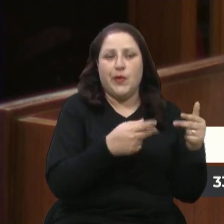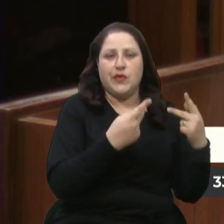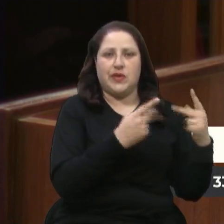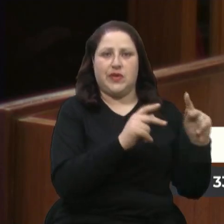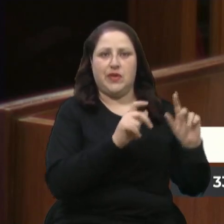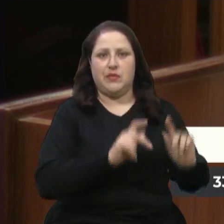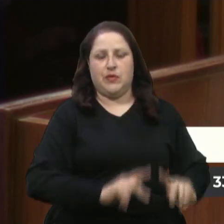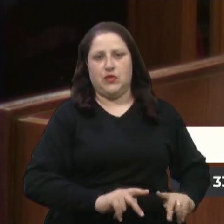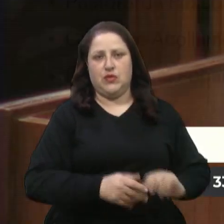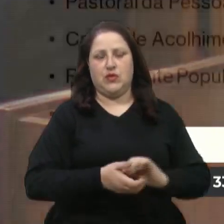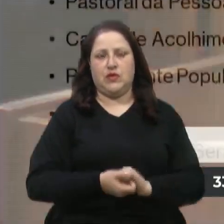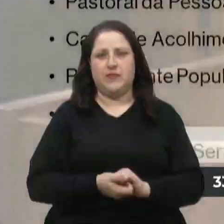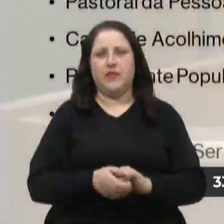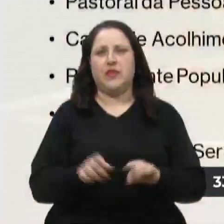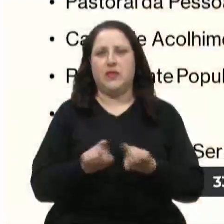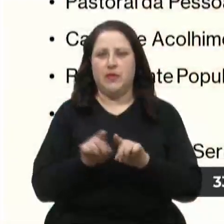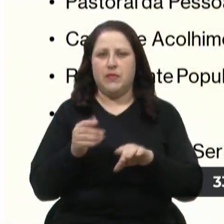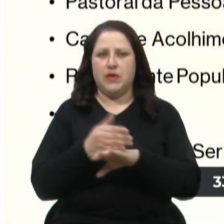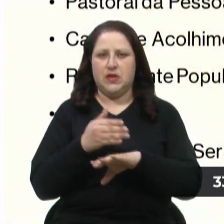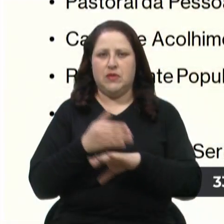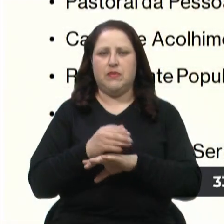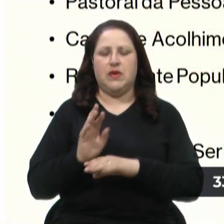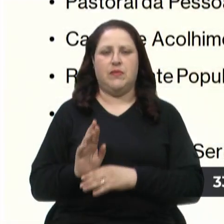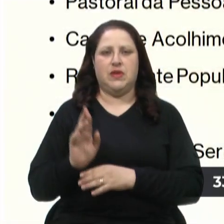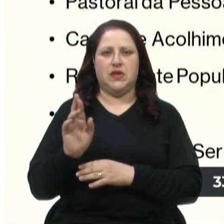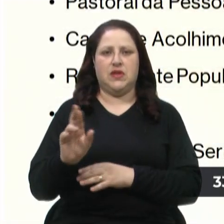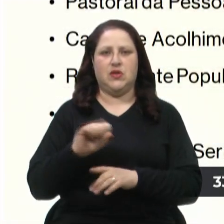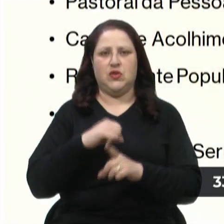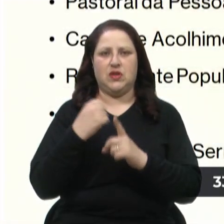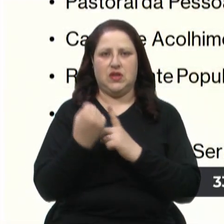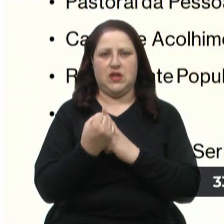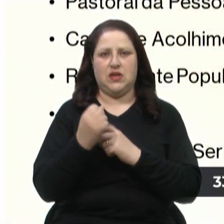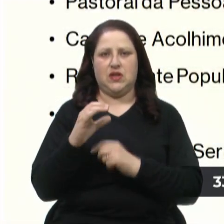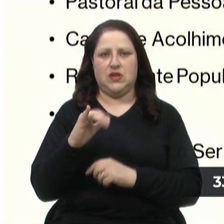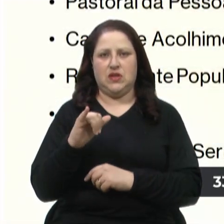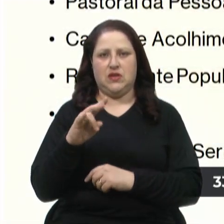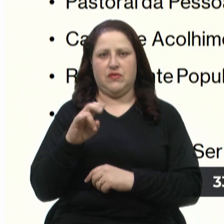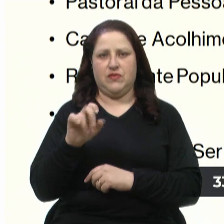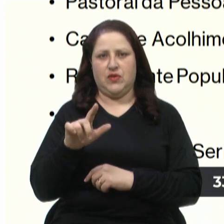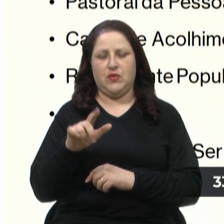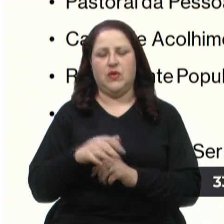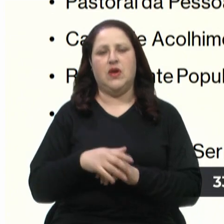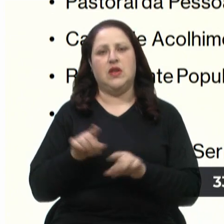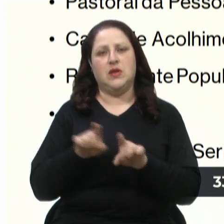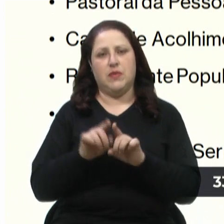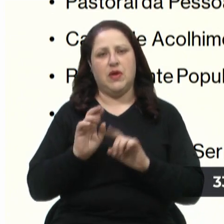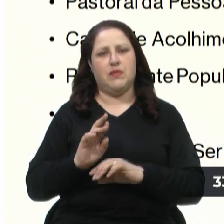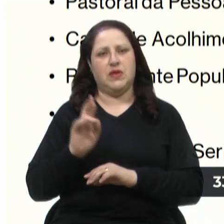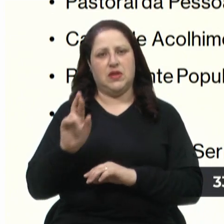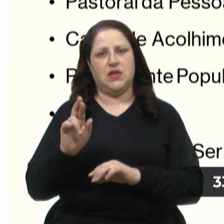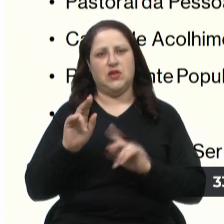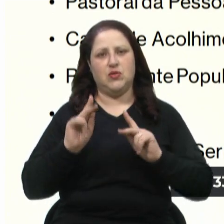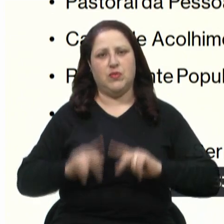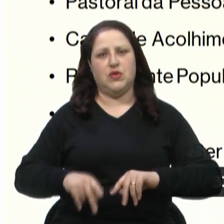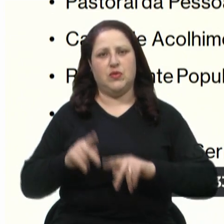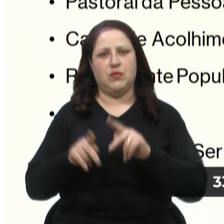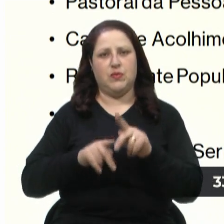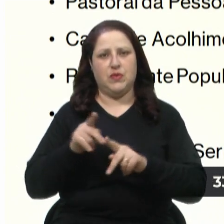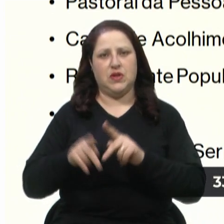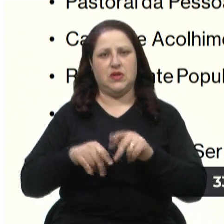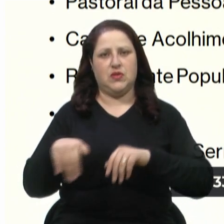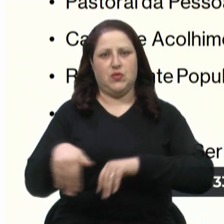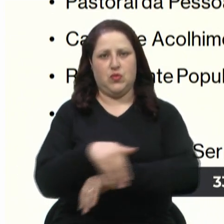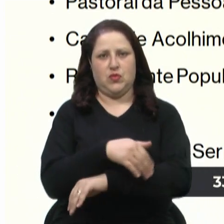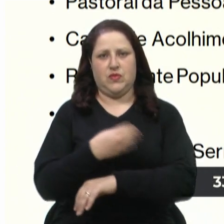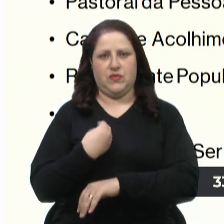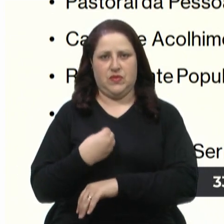civil. Nós temos os representantes da população em situação de rua, porque nós não podemos falar da rua sem